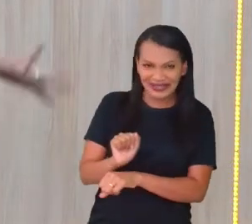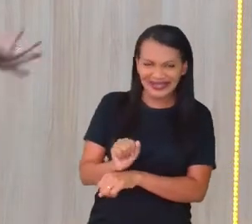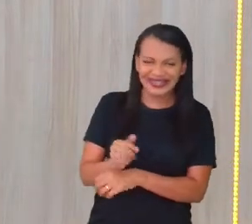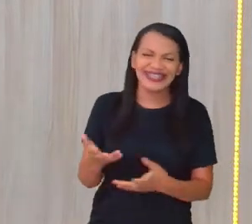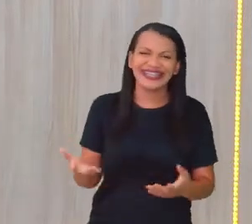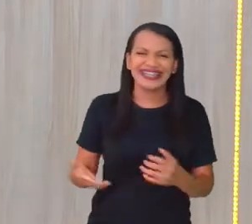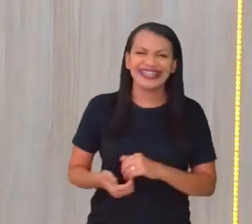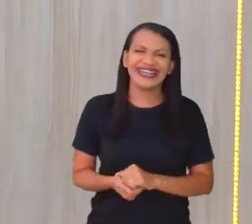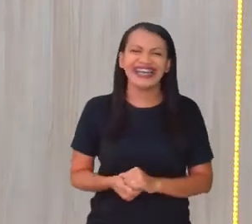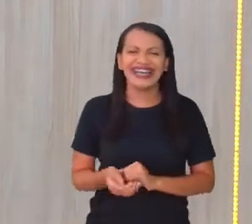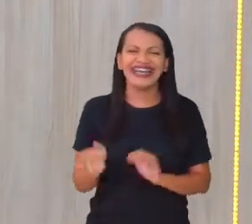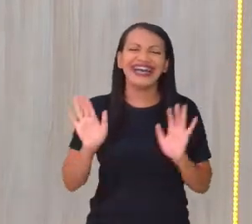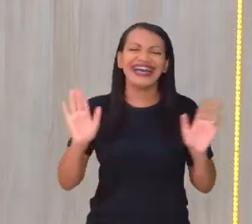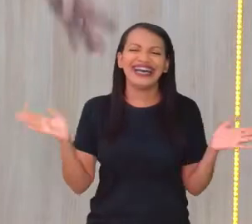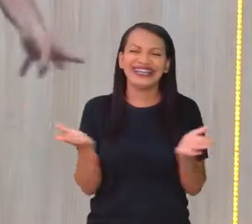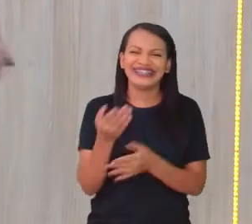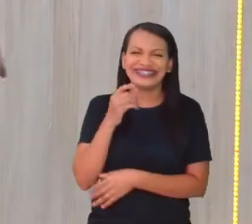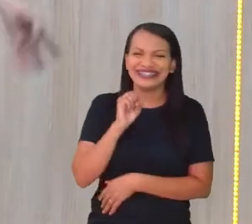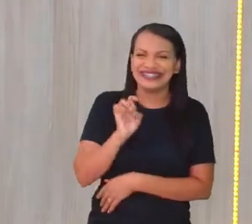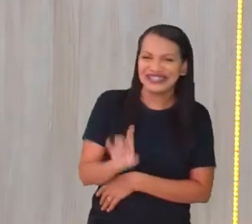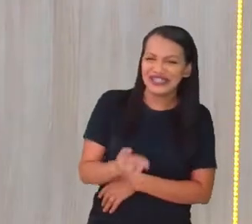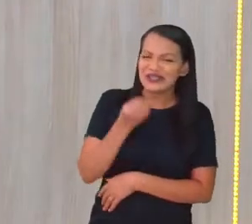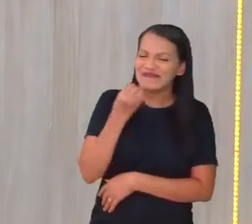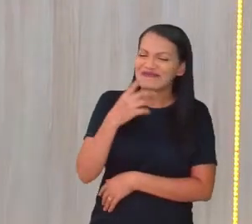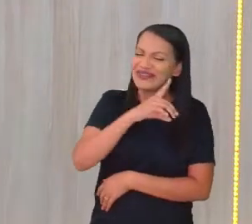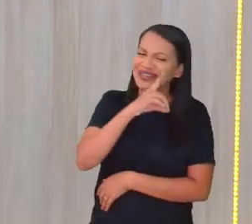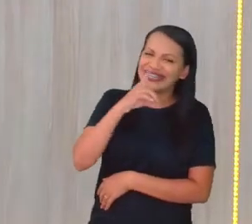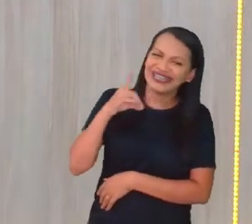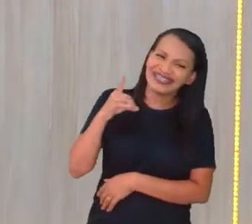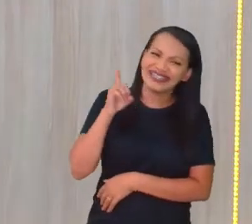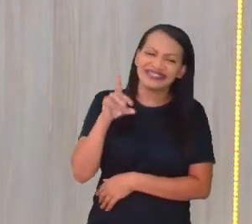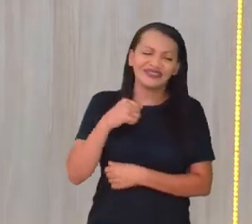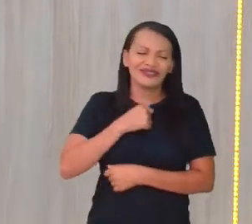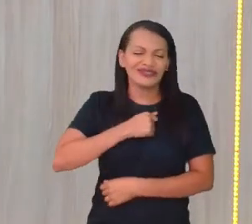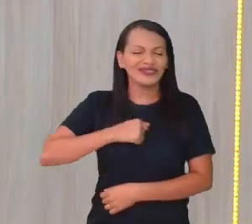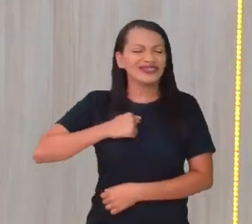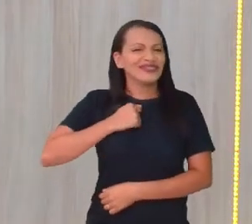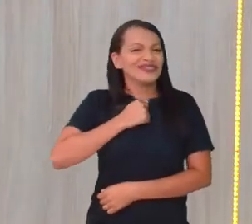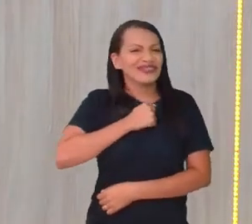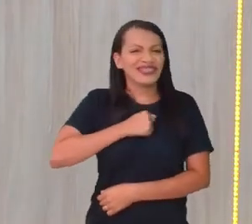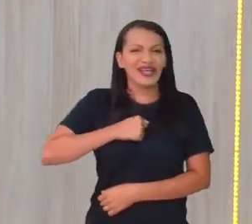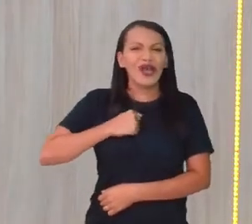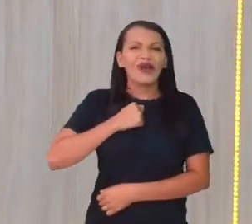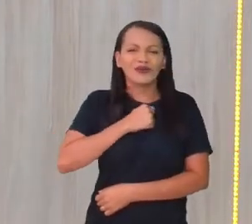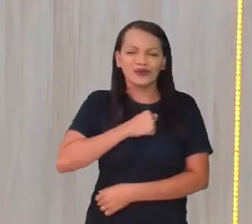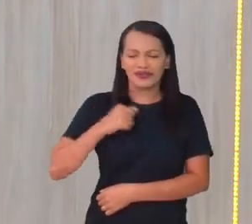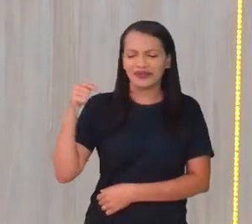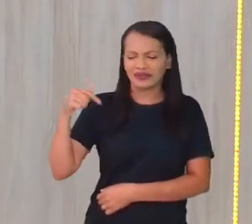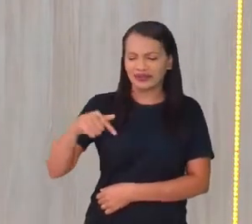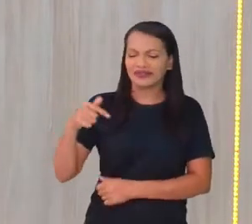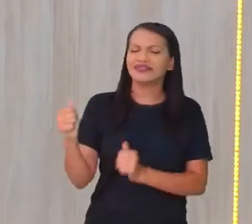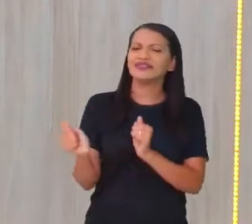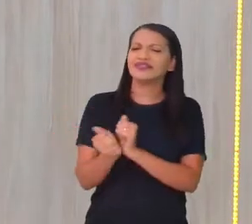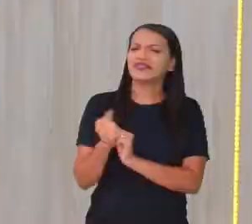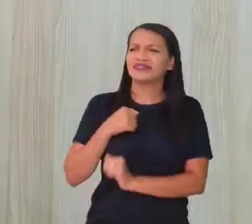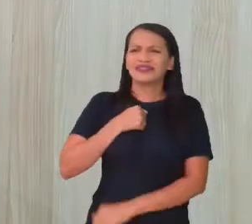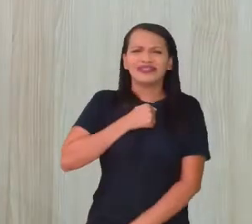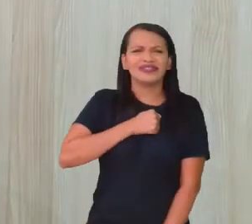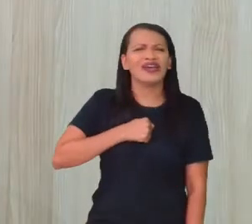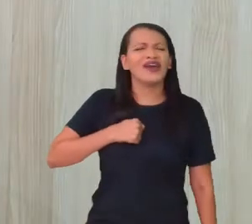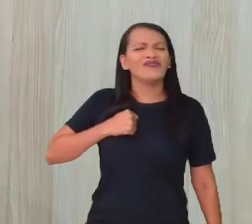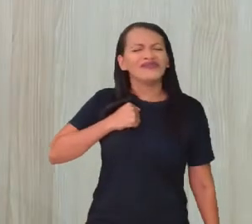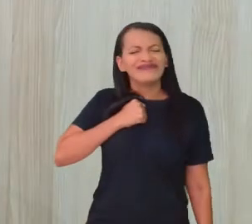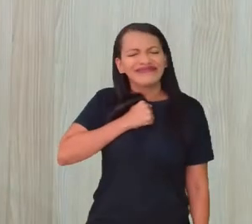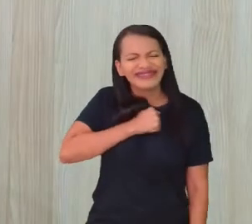Agora ela vai só dar um bom dia dela que eu estava aqui com saudades, imensas saudades. É saudade, meu